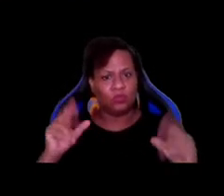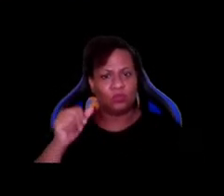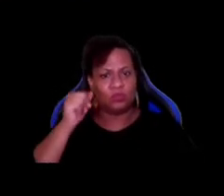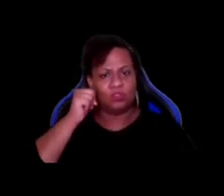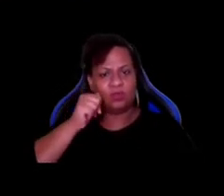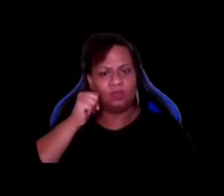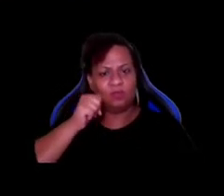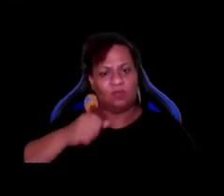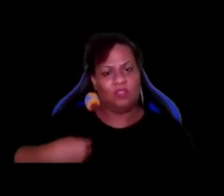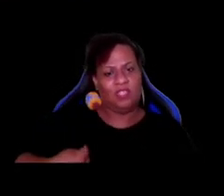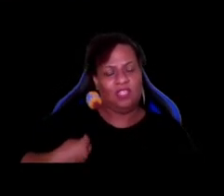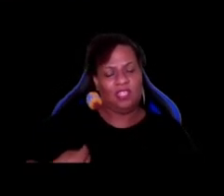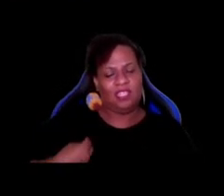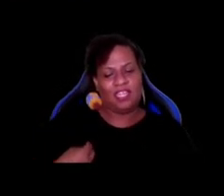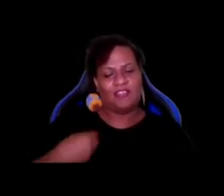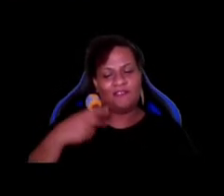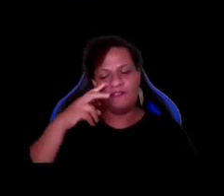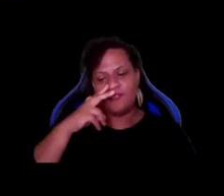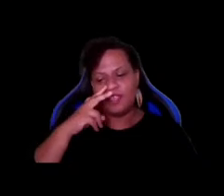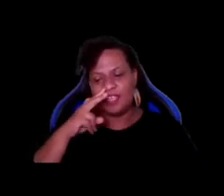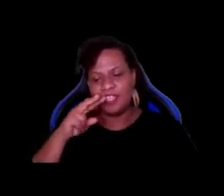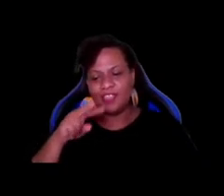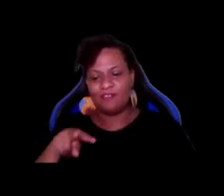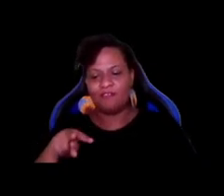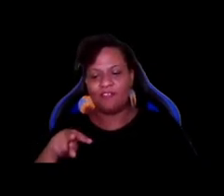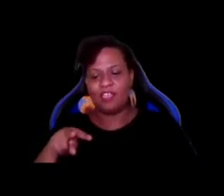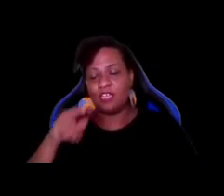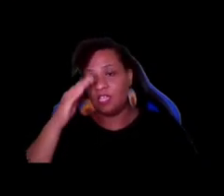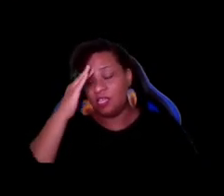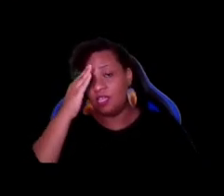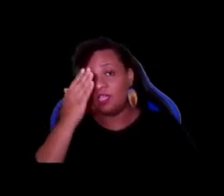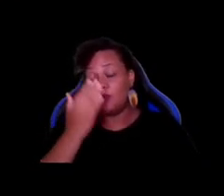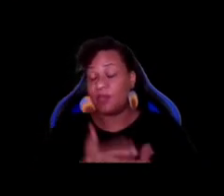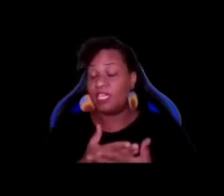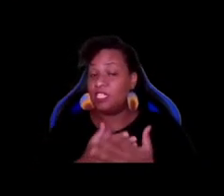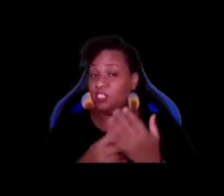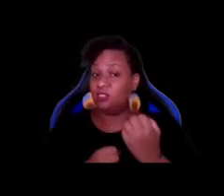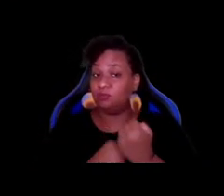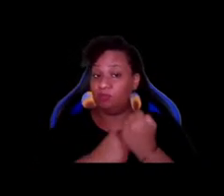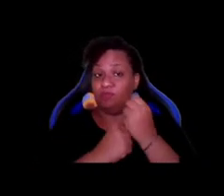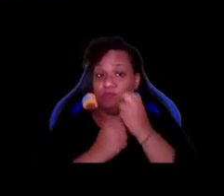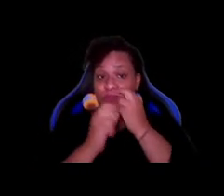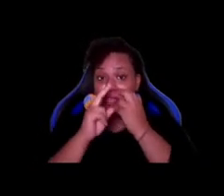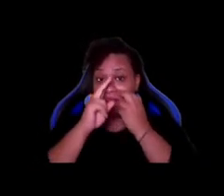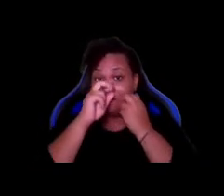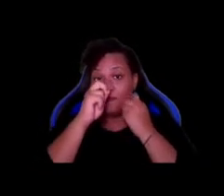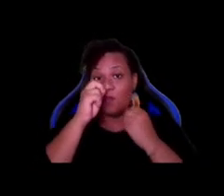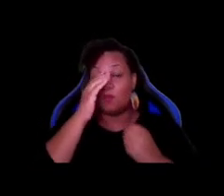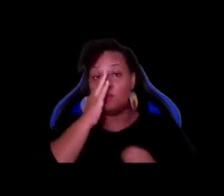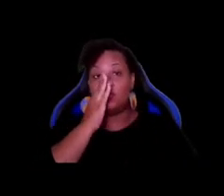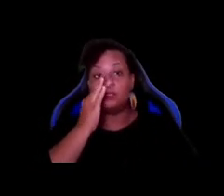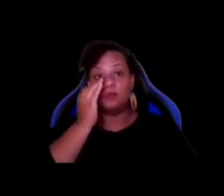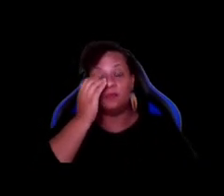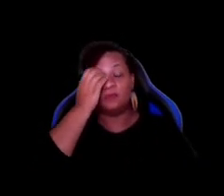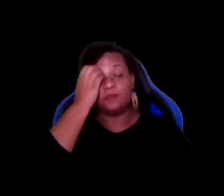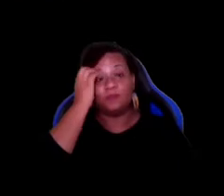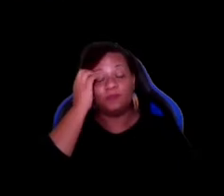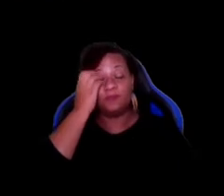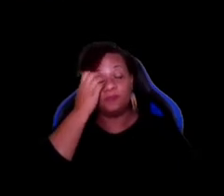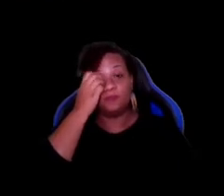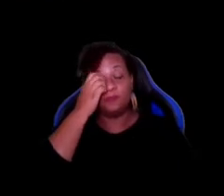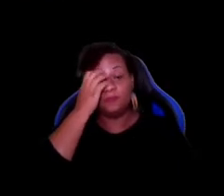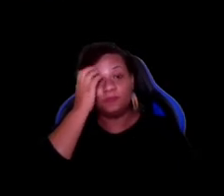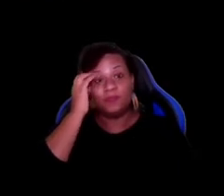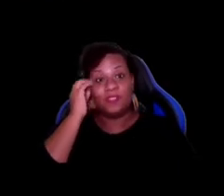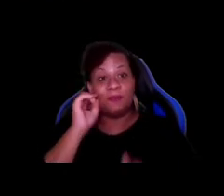né, ouvindo a senhora, eu acredito que é muito fortalecimento. Uma das perguntas que eu tinha aqui, mestre, assim, parte das